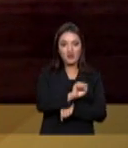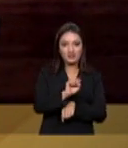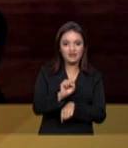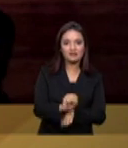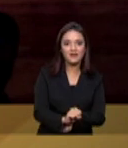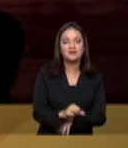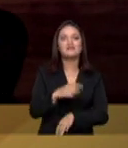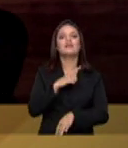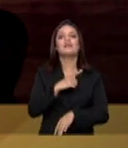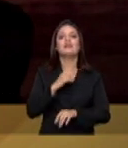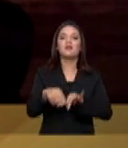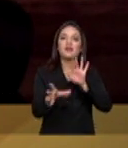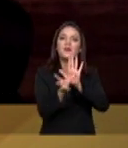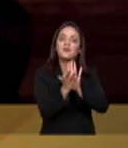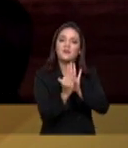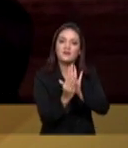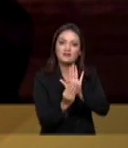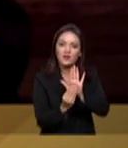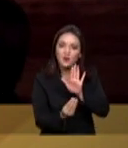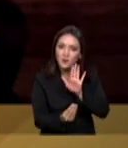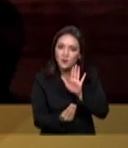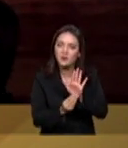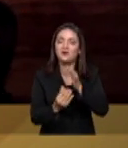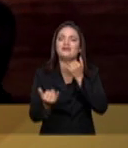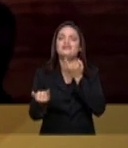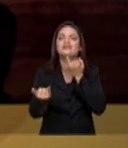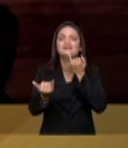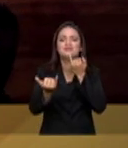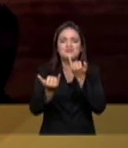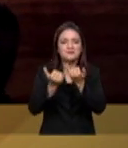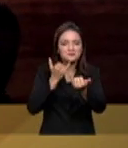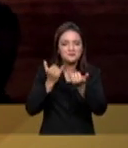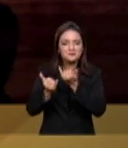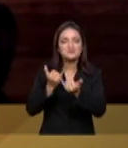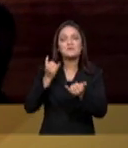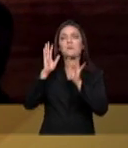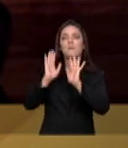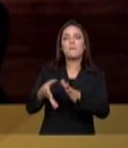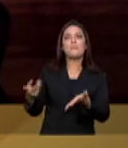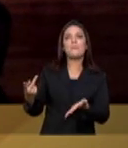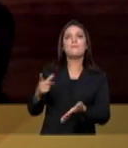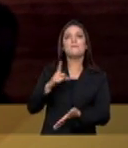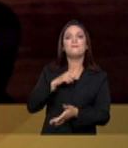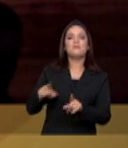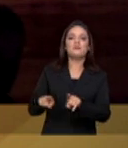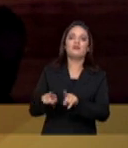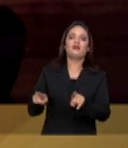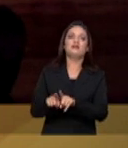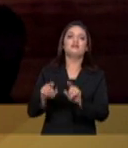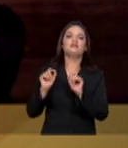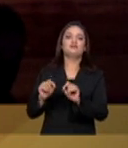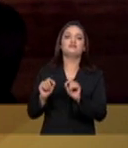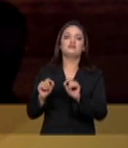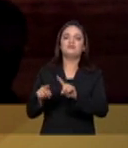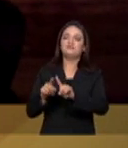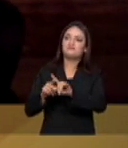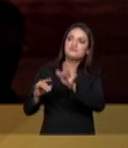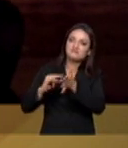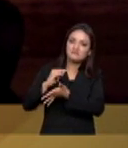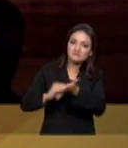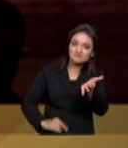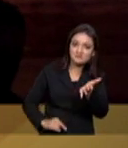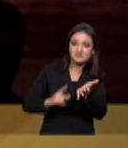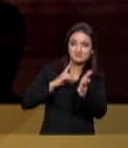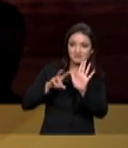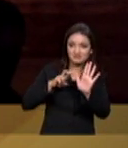possui conteúdo bastante semelhante àquele já contido na carta derivada